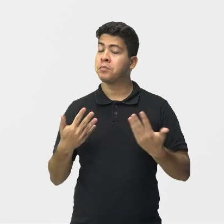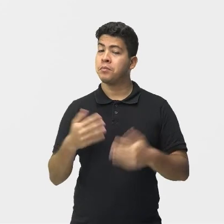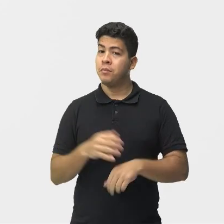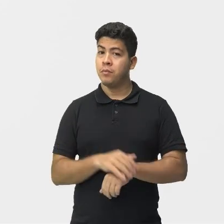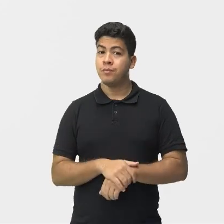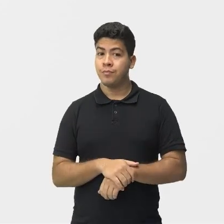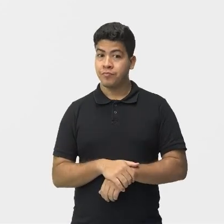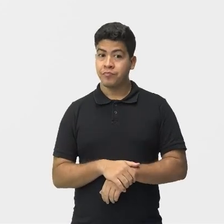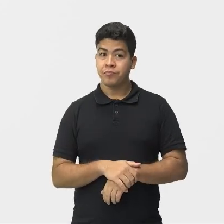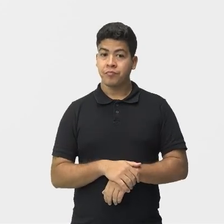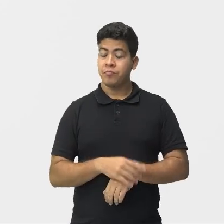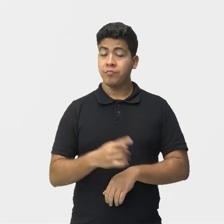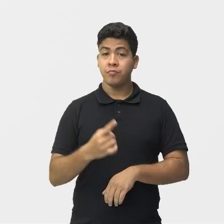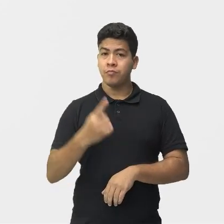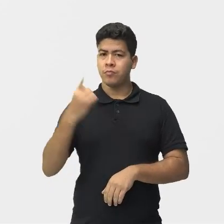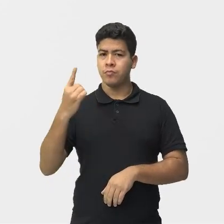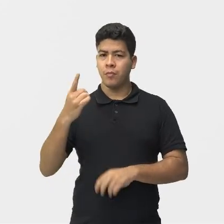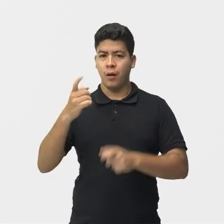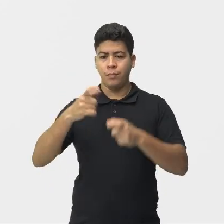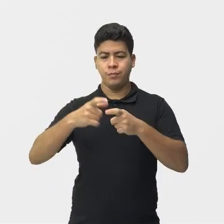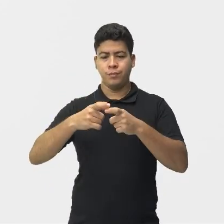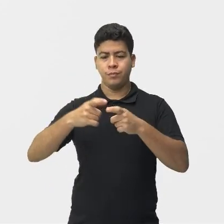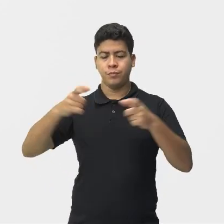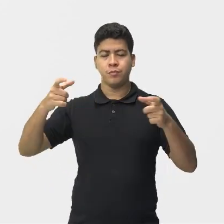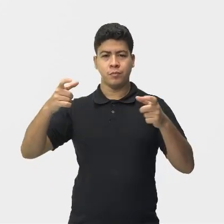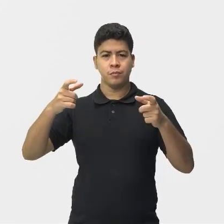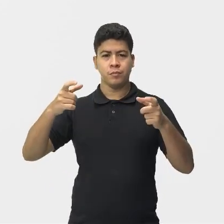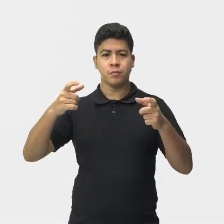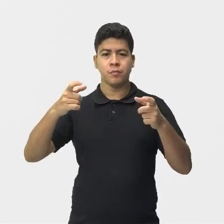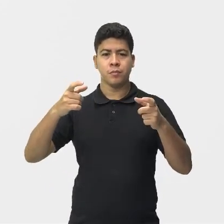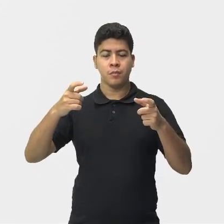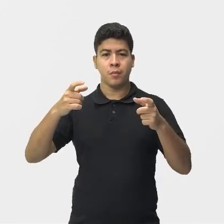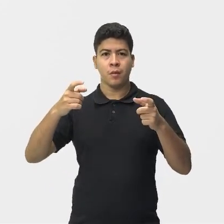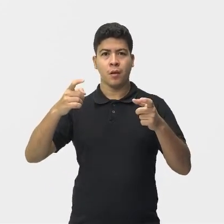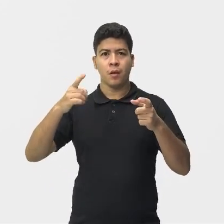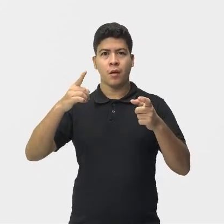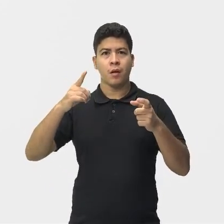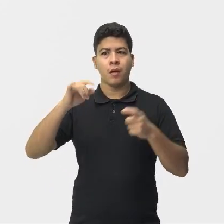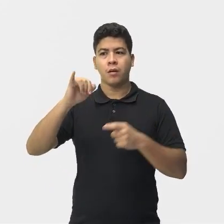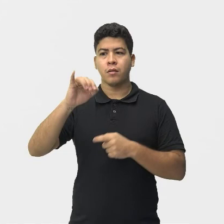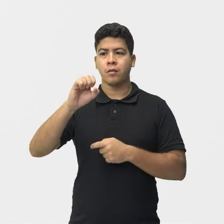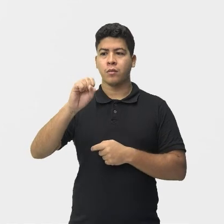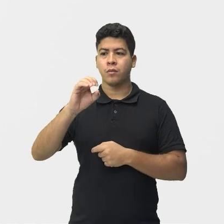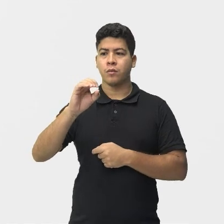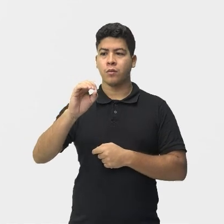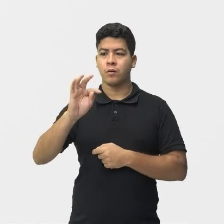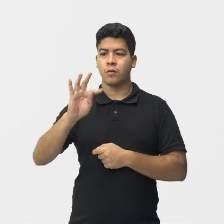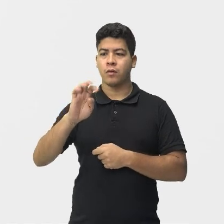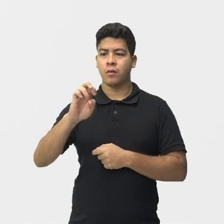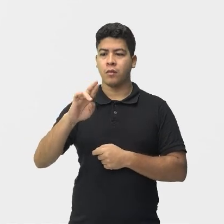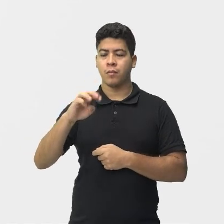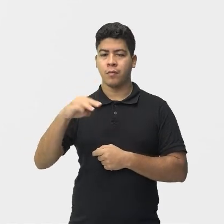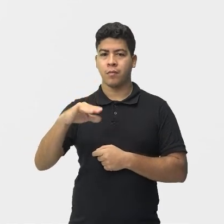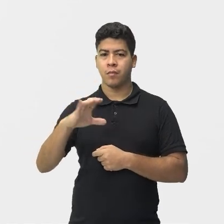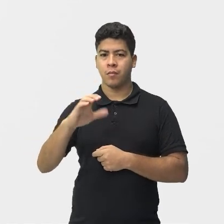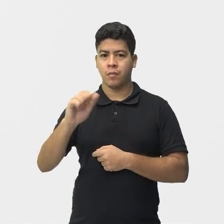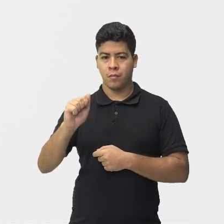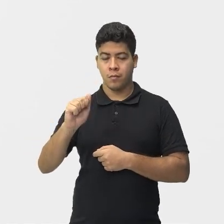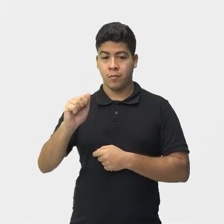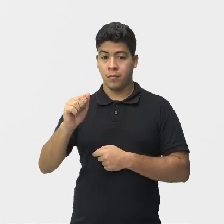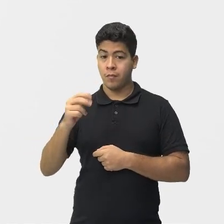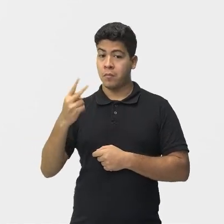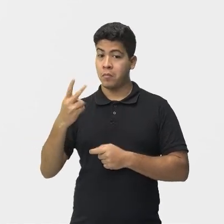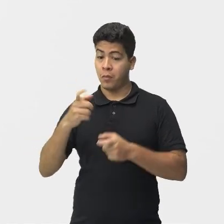termodinâmicas, e a primeira transformação é uma expansão isotérmica, tá certo? Depois a gente tem uma expansão